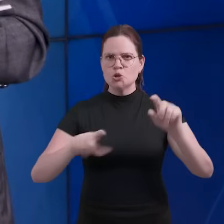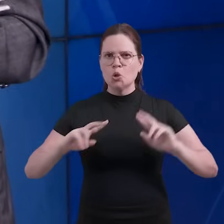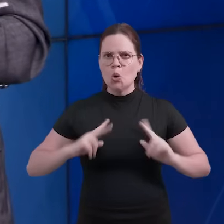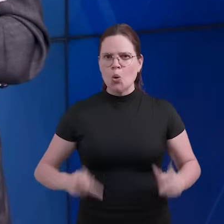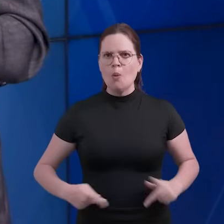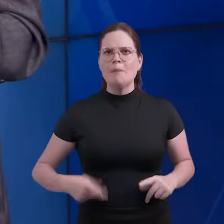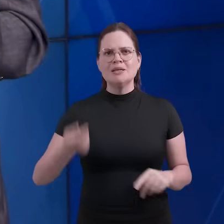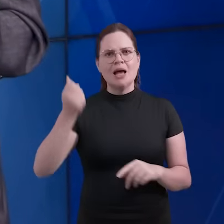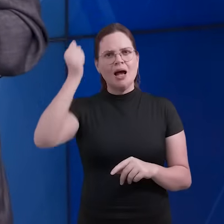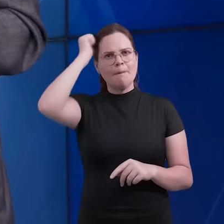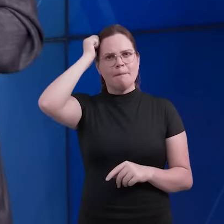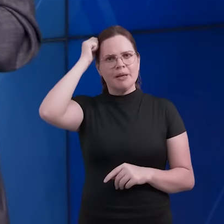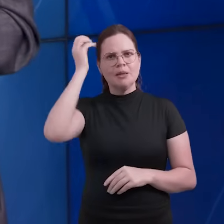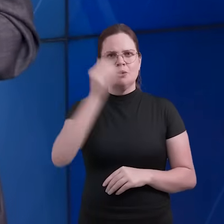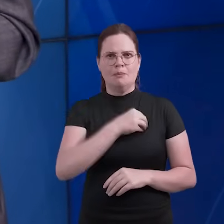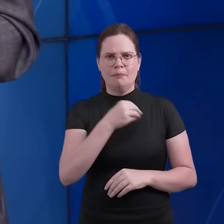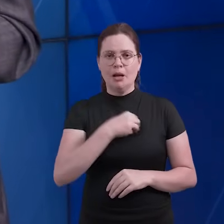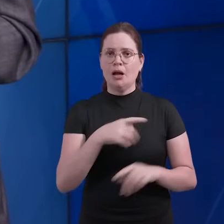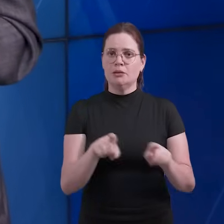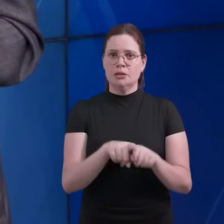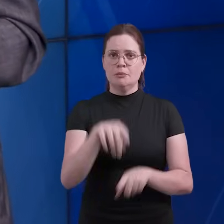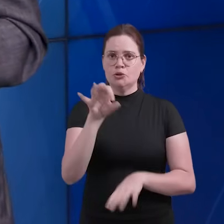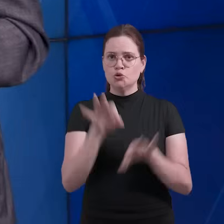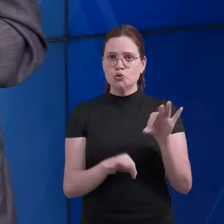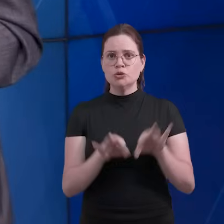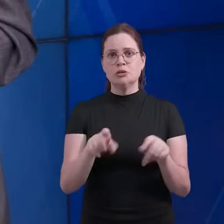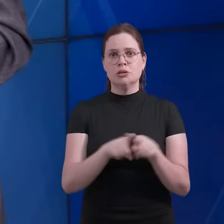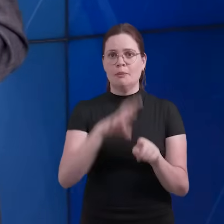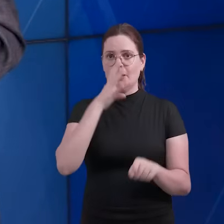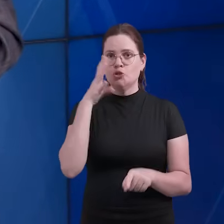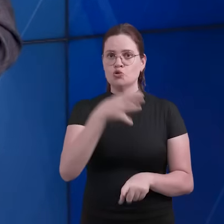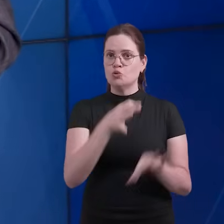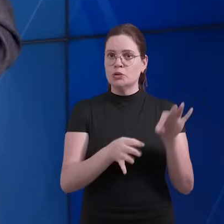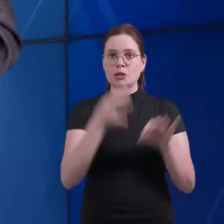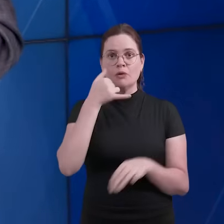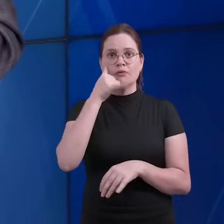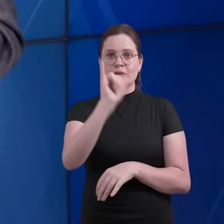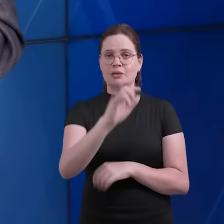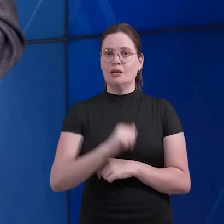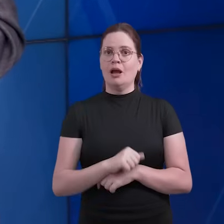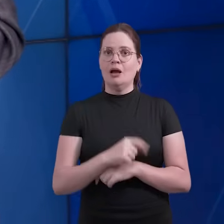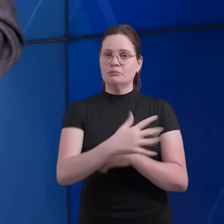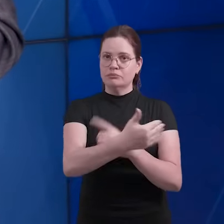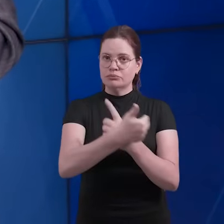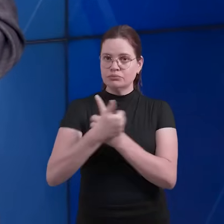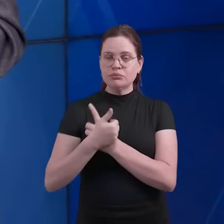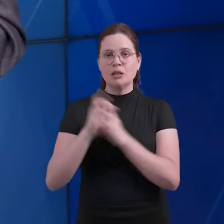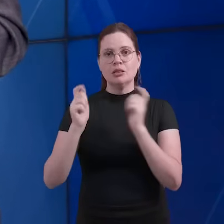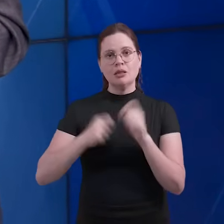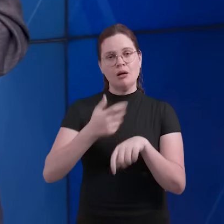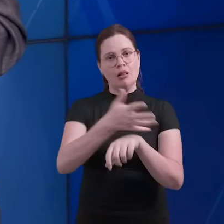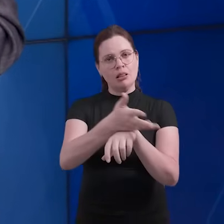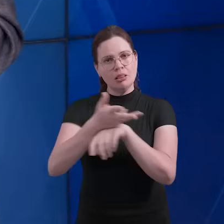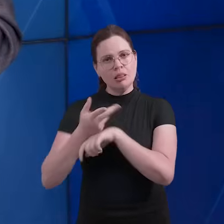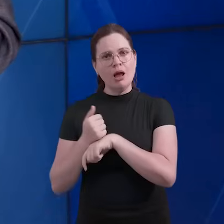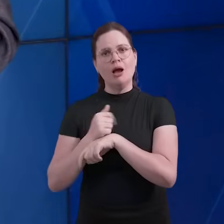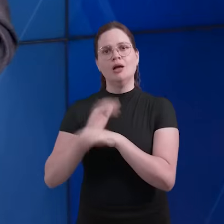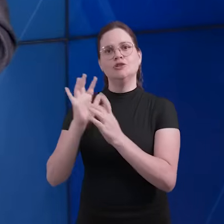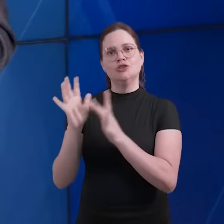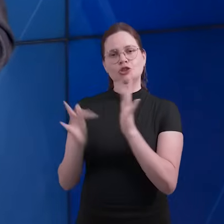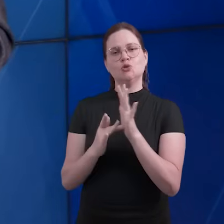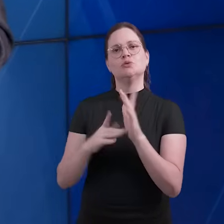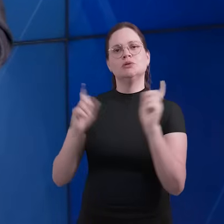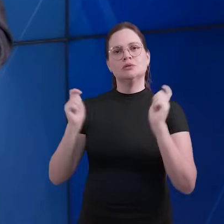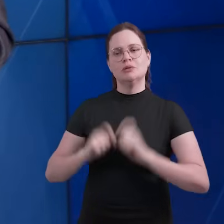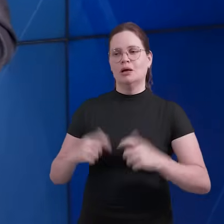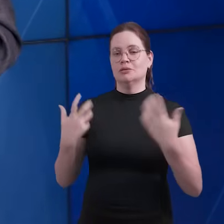juízo. E quando o homem é convencido pelo Espírito Santo, ele imediatamente encontra Jesus, porque o Espírito Santo revelou